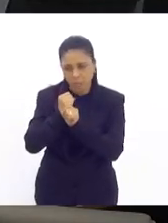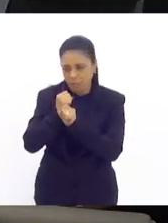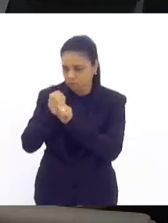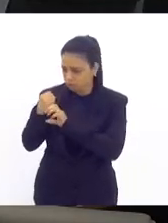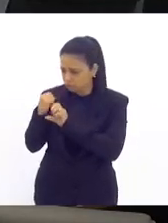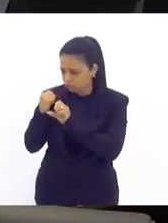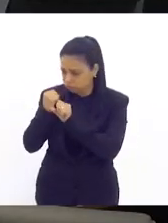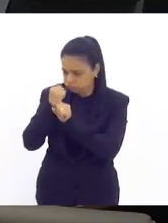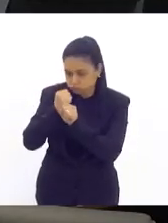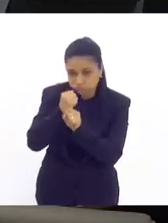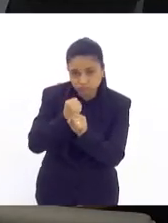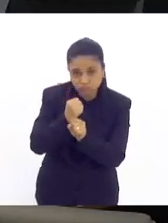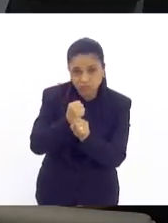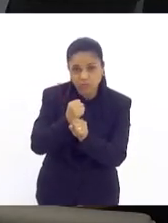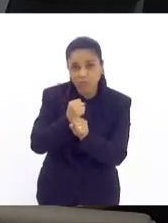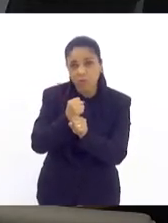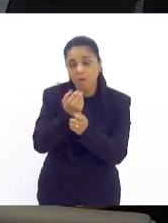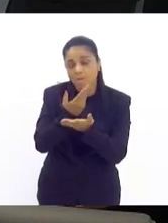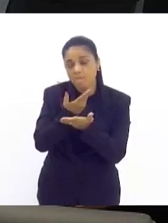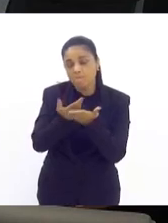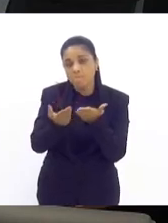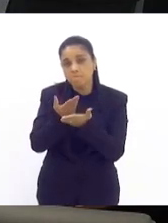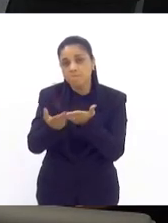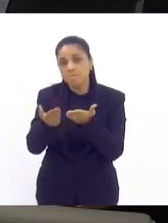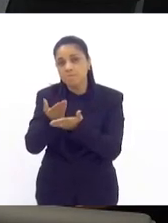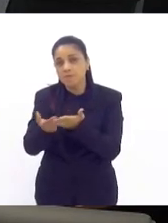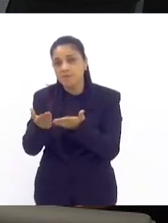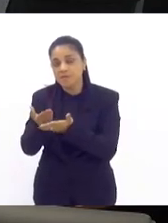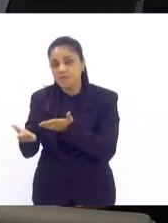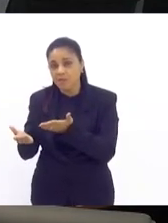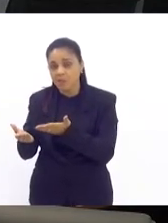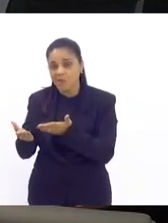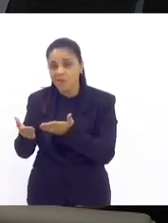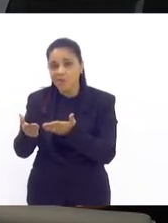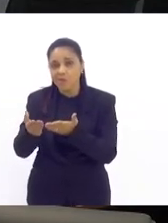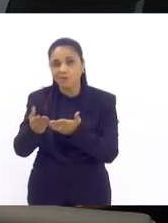concepção de liturgia dos cargos